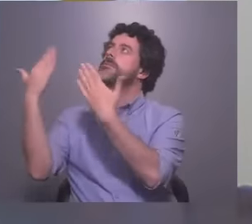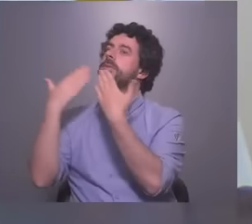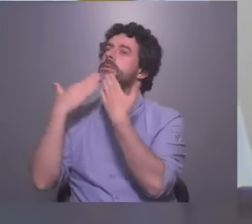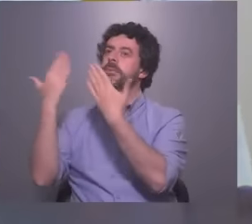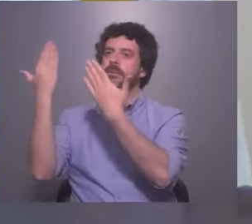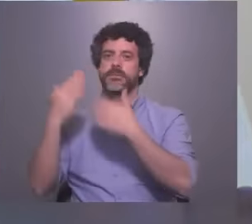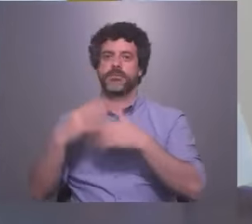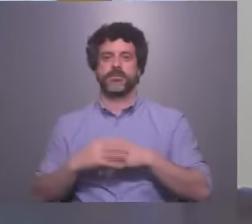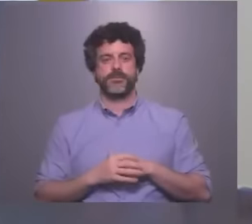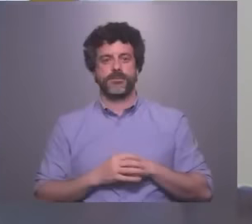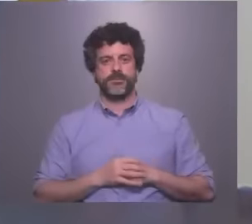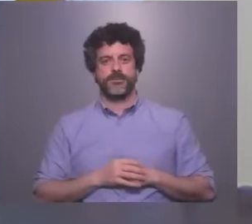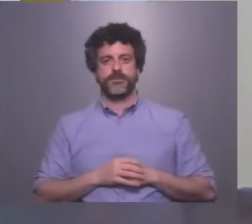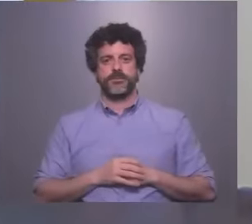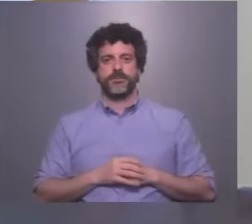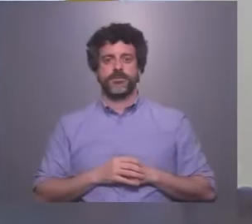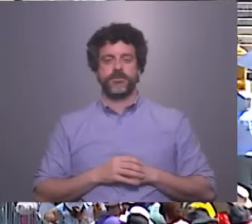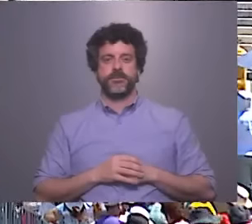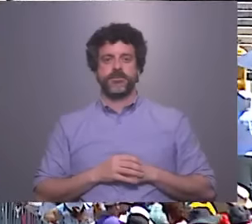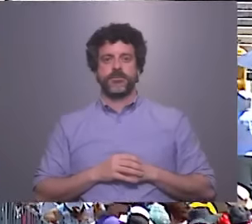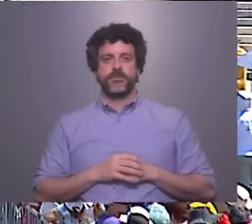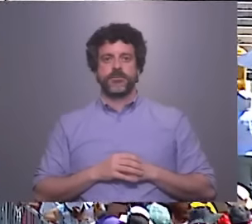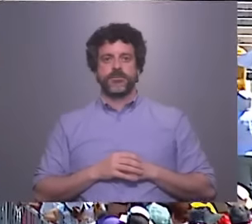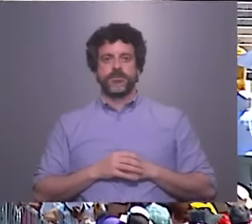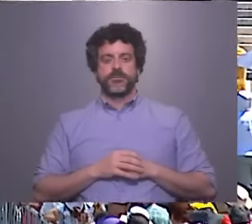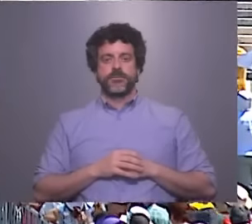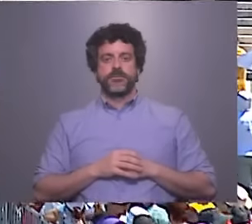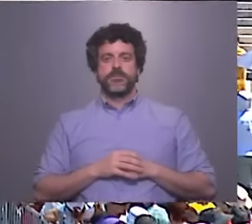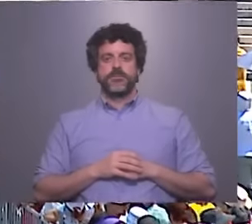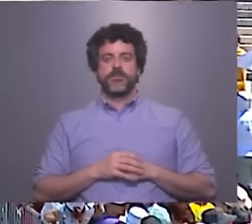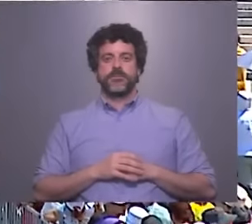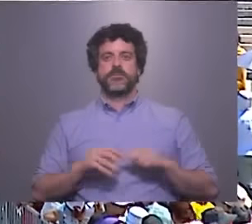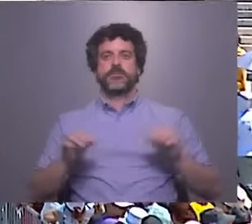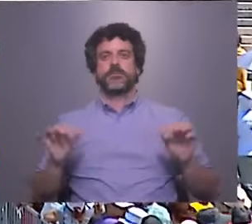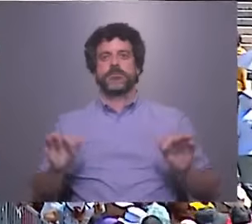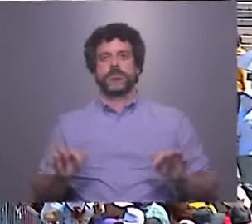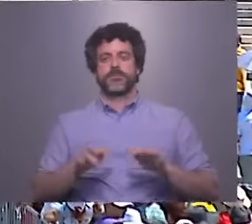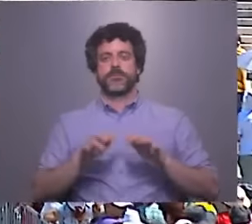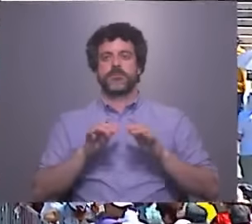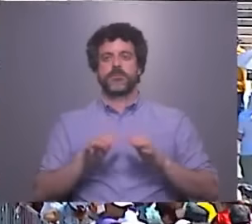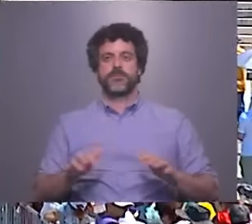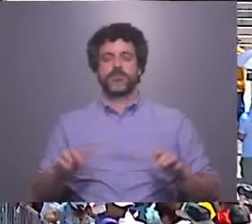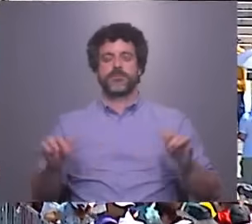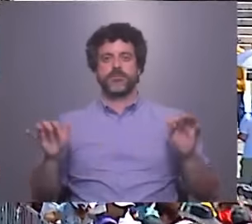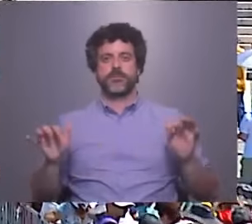Idem em paz e o Senhor vos acompanhe.